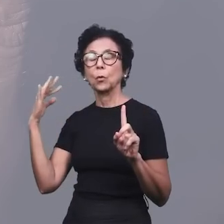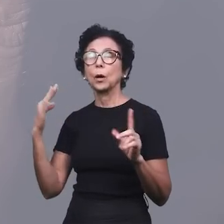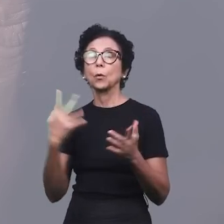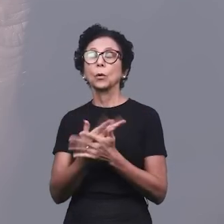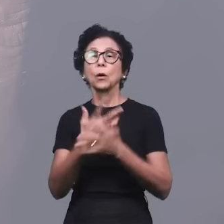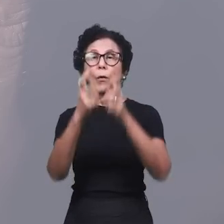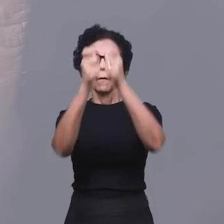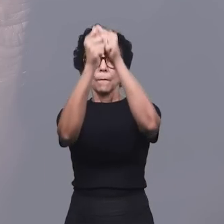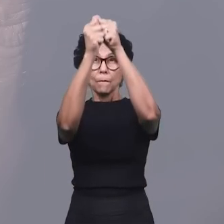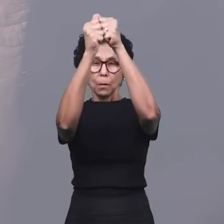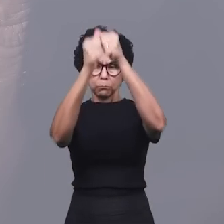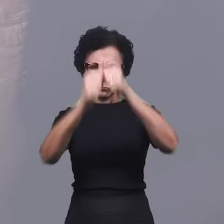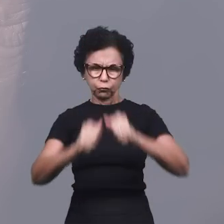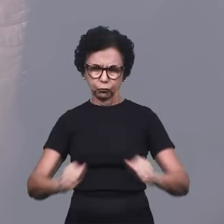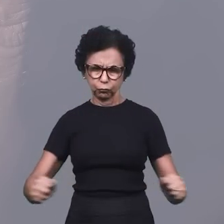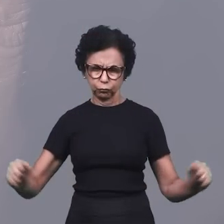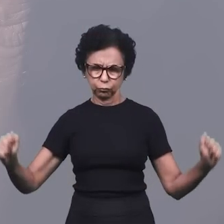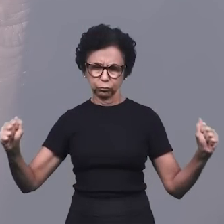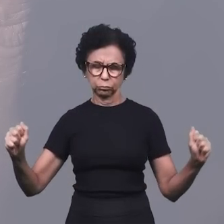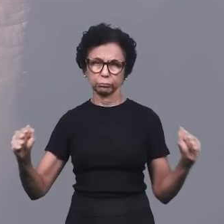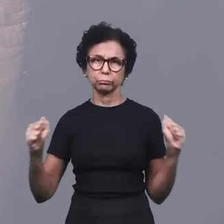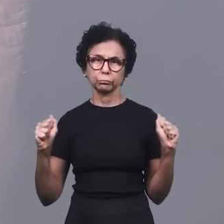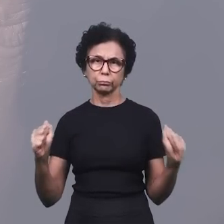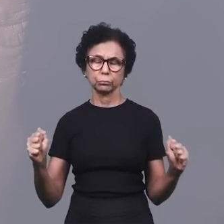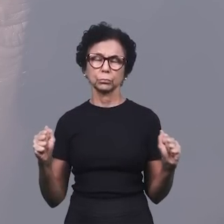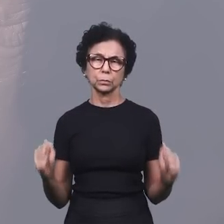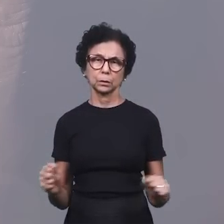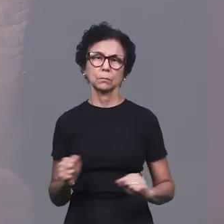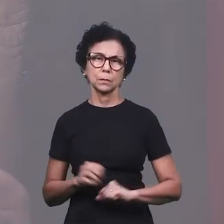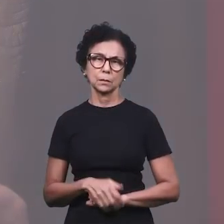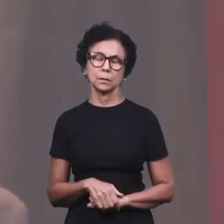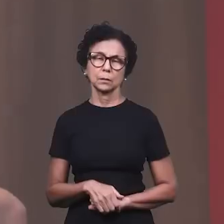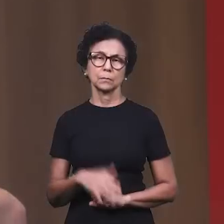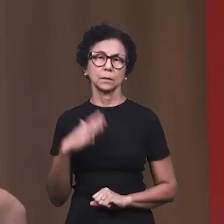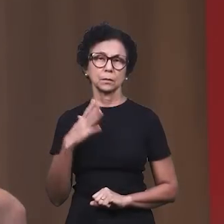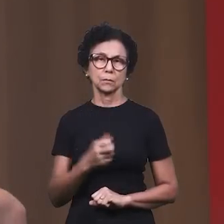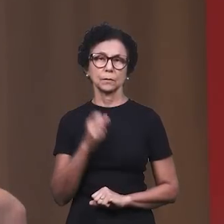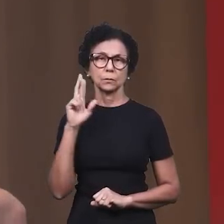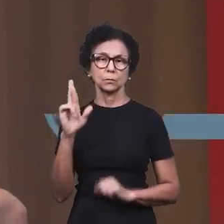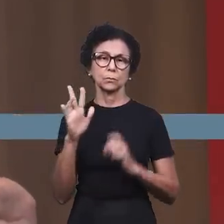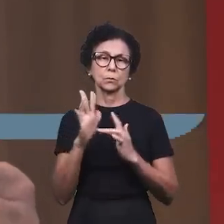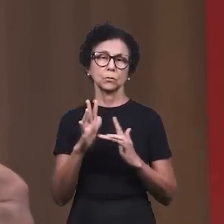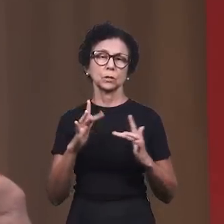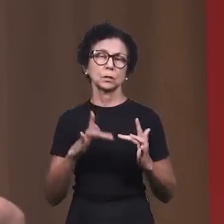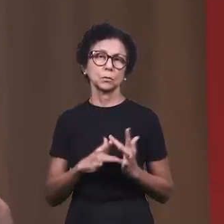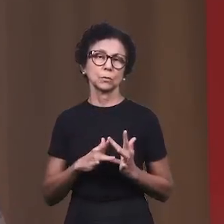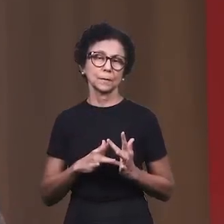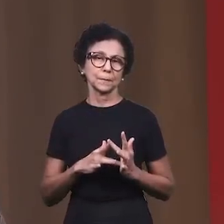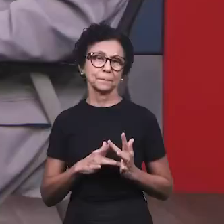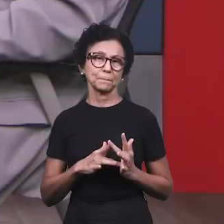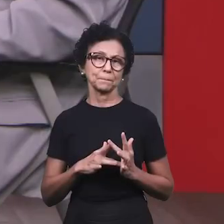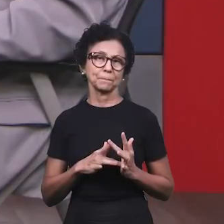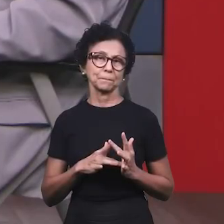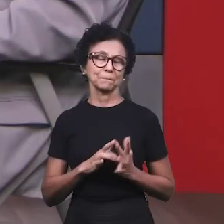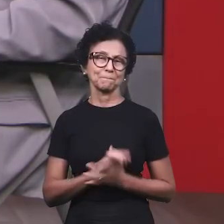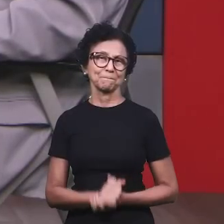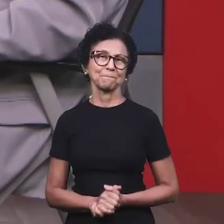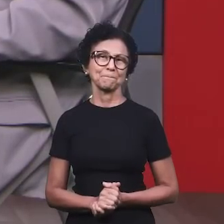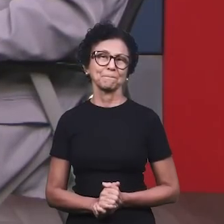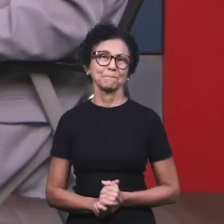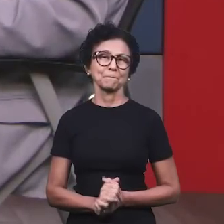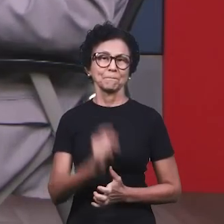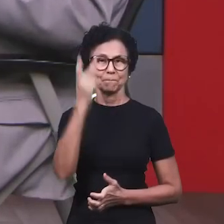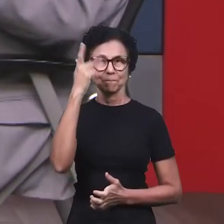alto a baixo nos mostra justamente a salvação em Jesus que vem do alto para a vida do homem. Maravilha,